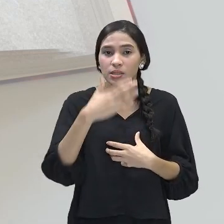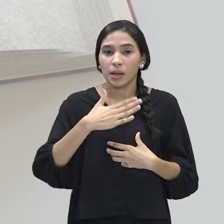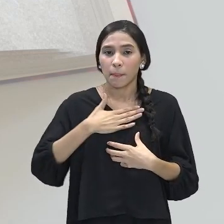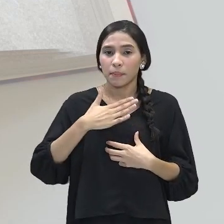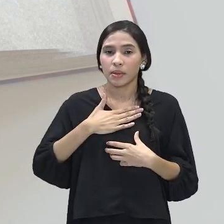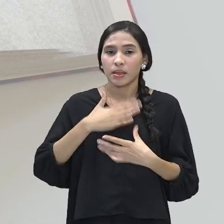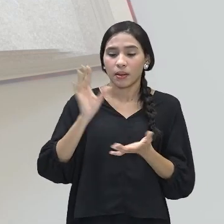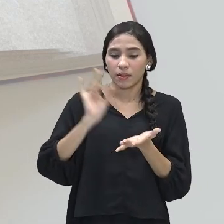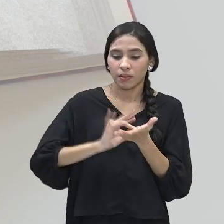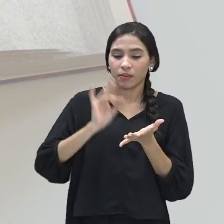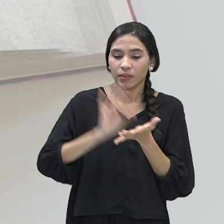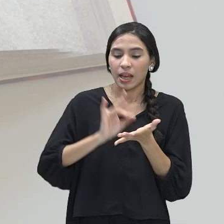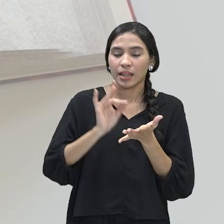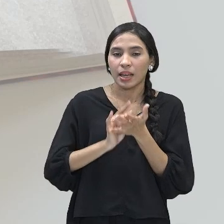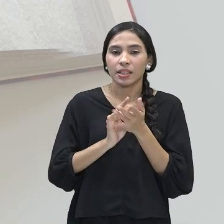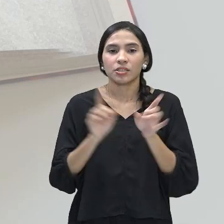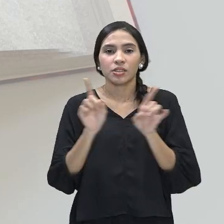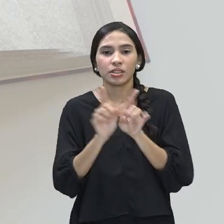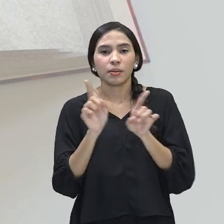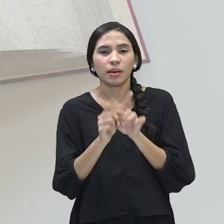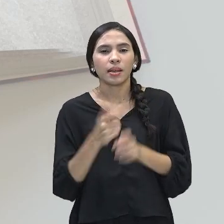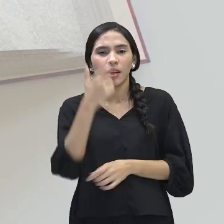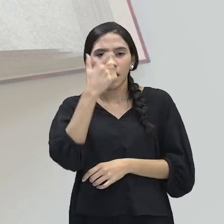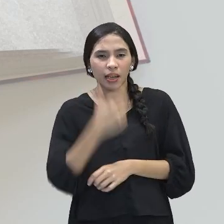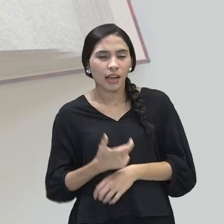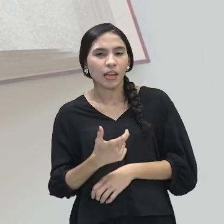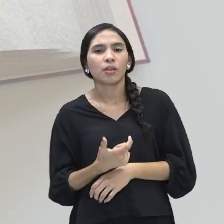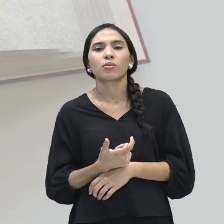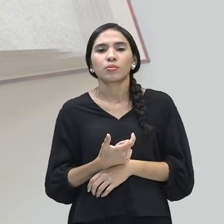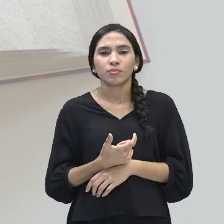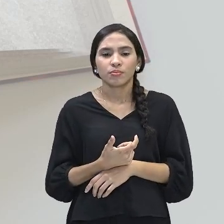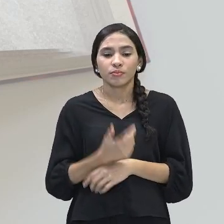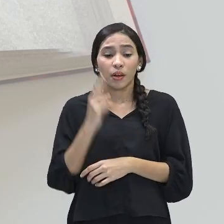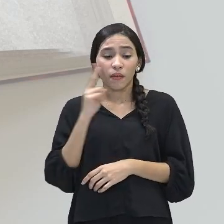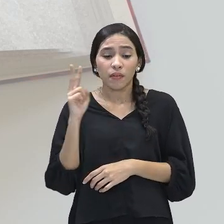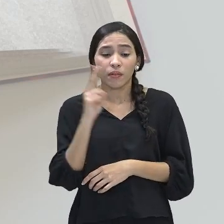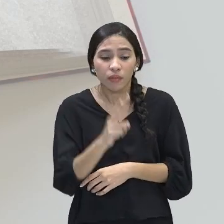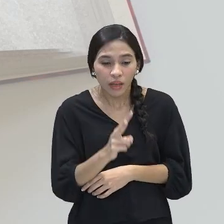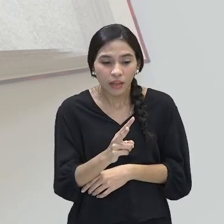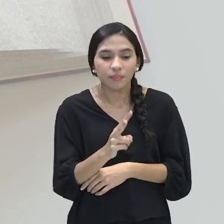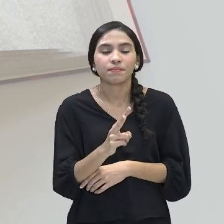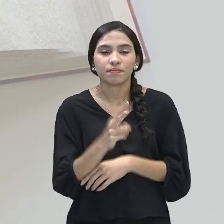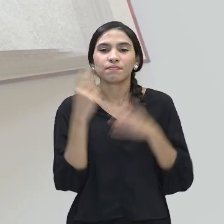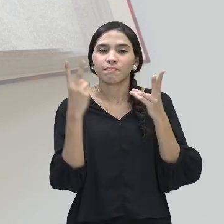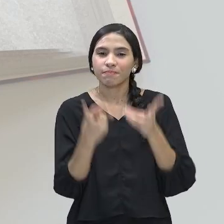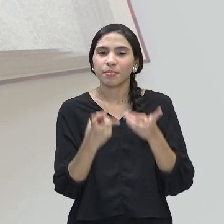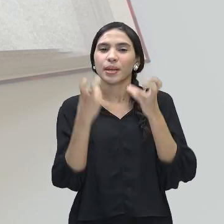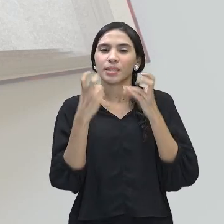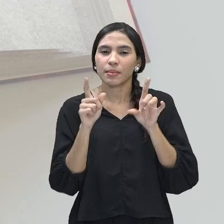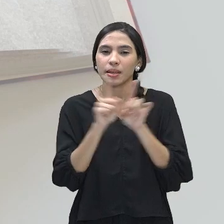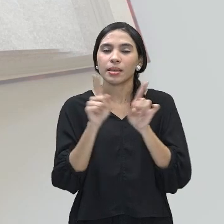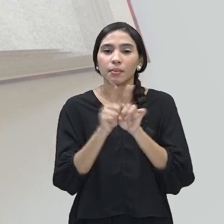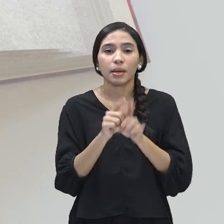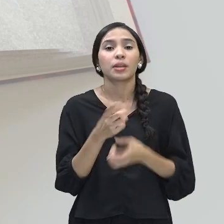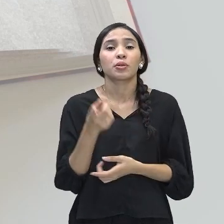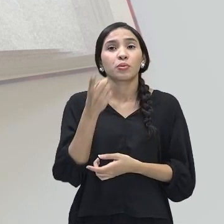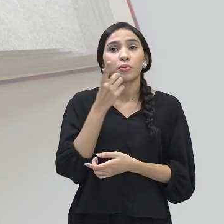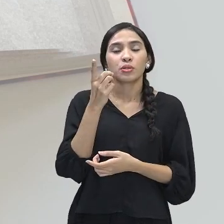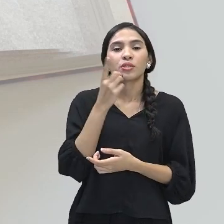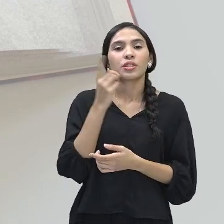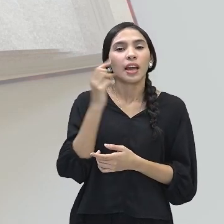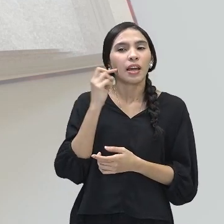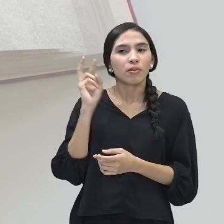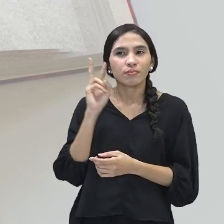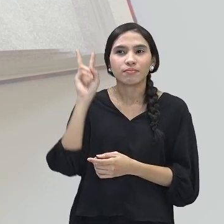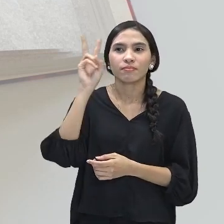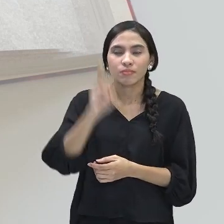integralmente lançada no que fizer que serei incapaz de falar. Sobretudo, um dia virá em que todo meu movimento